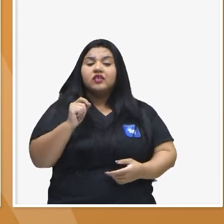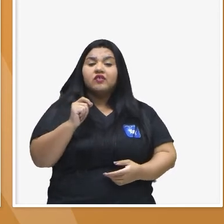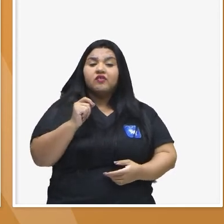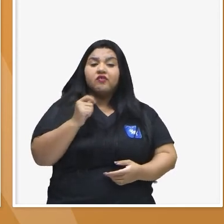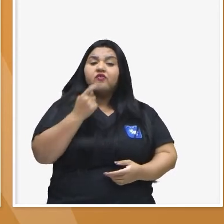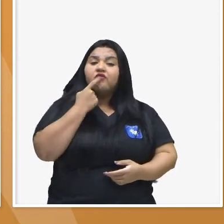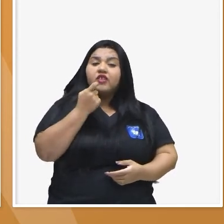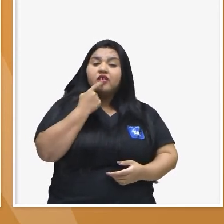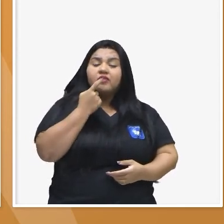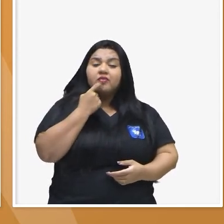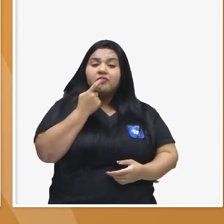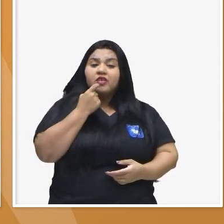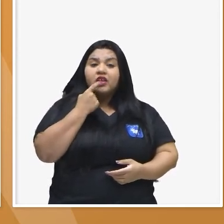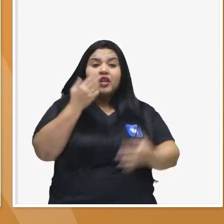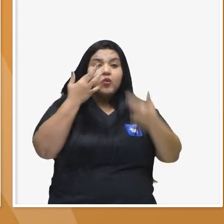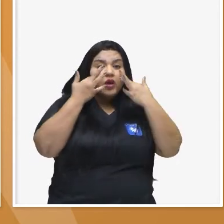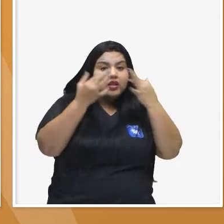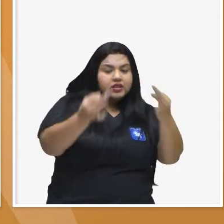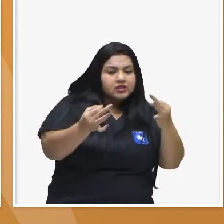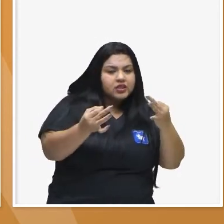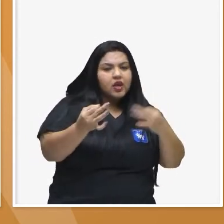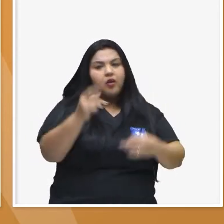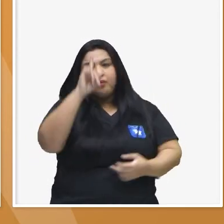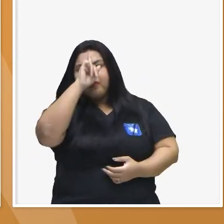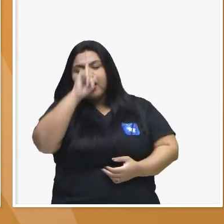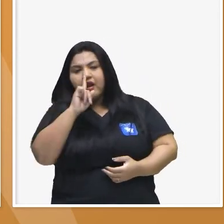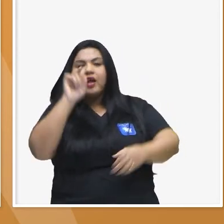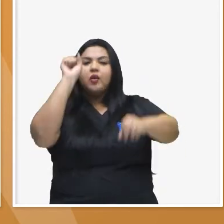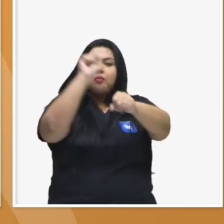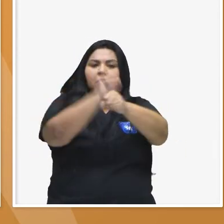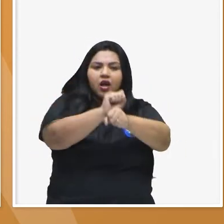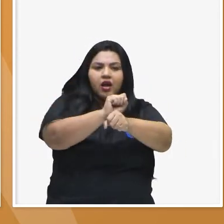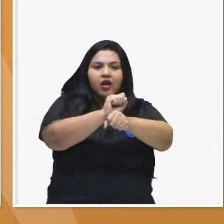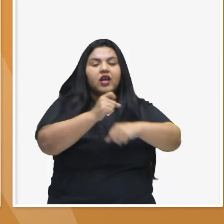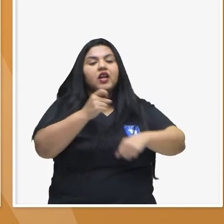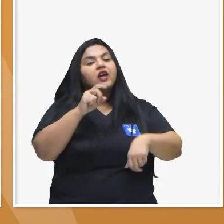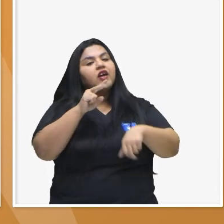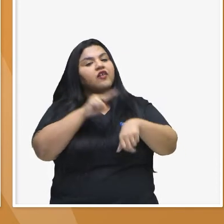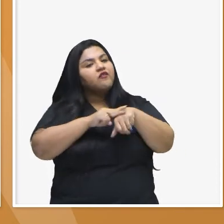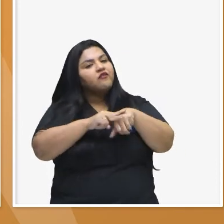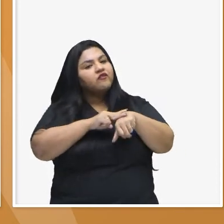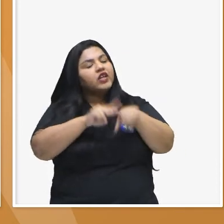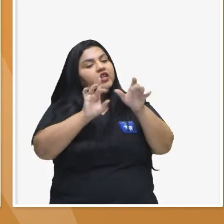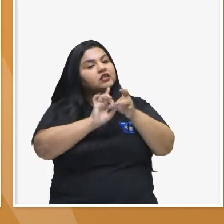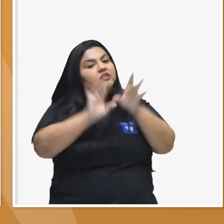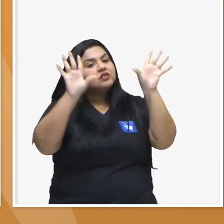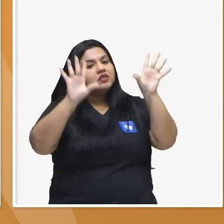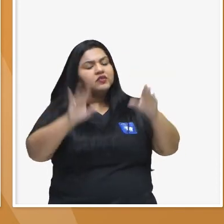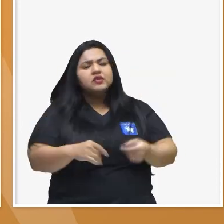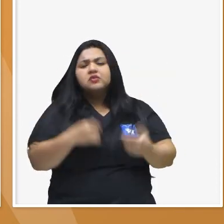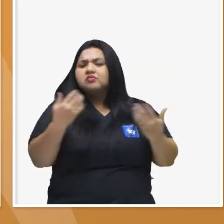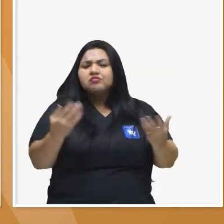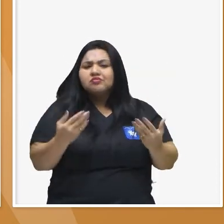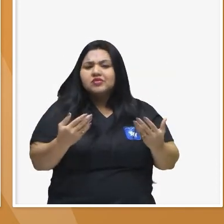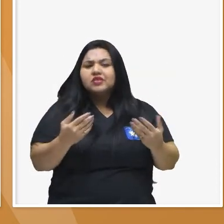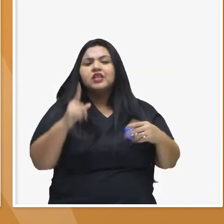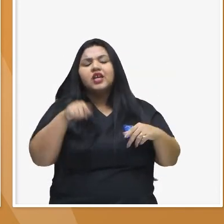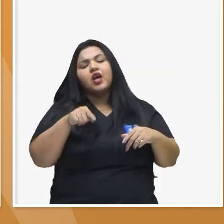assim? Mas nós seguimos, né? Nós seguimos. Por quê? Porque é um mundo